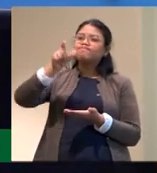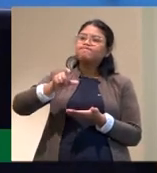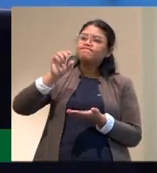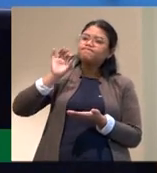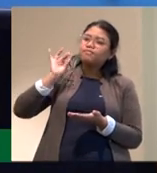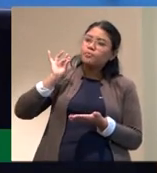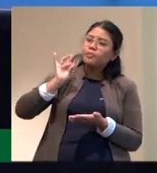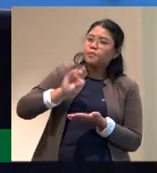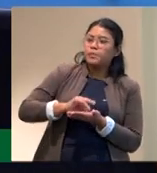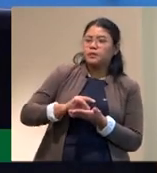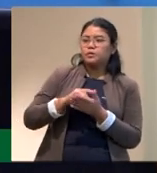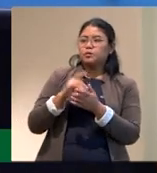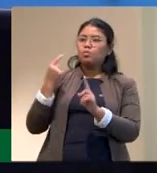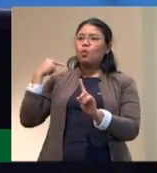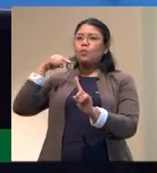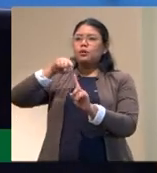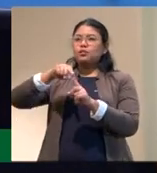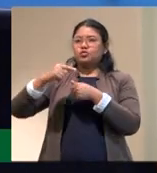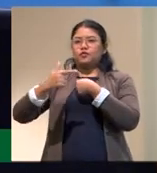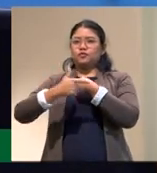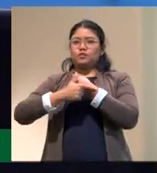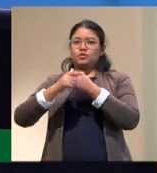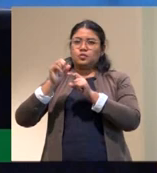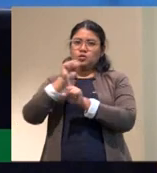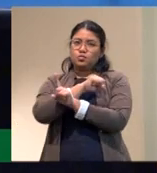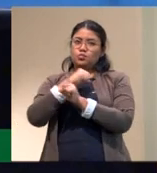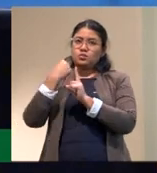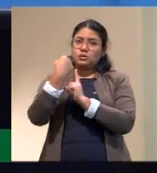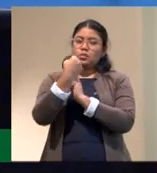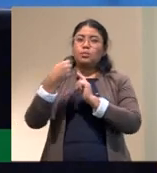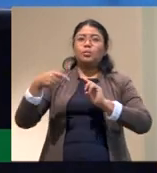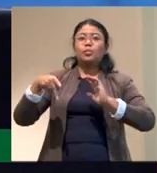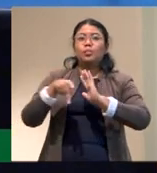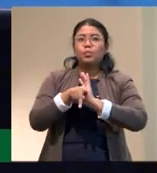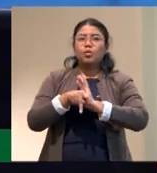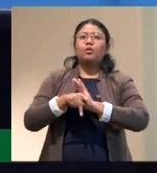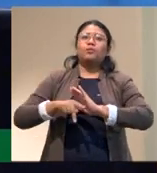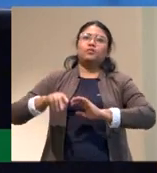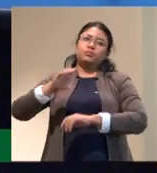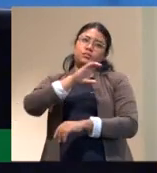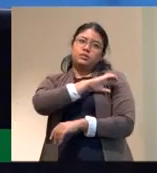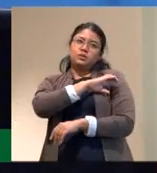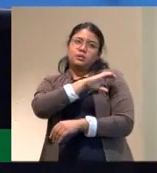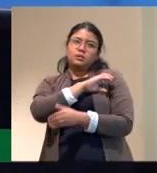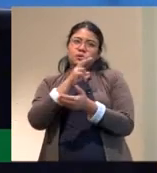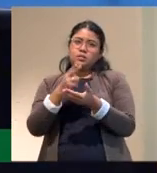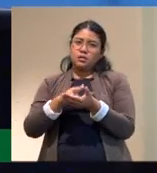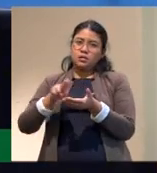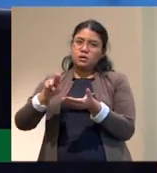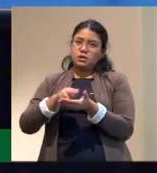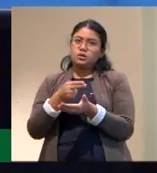o objetivo, a função social da educação infantil. É,